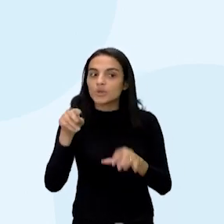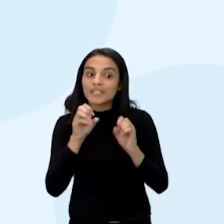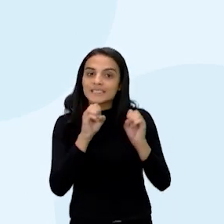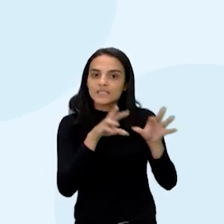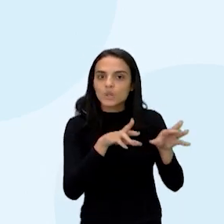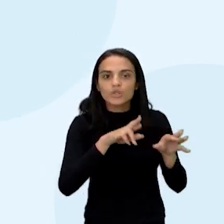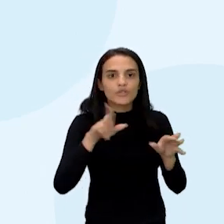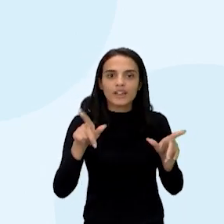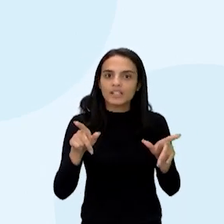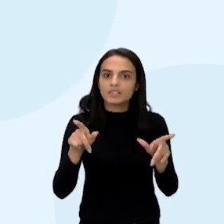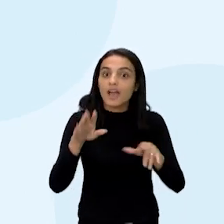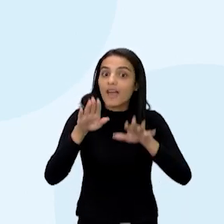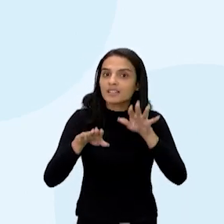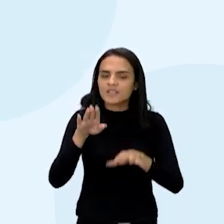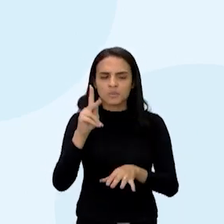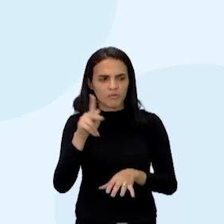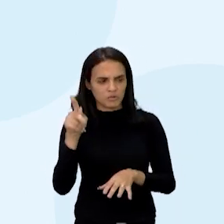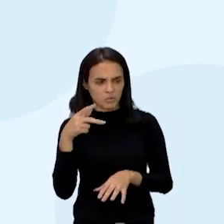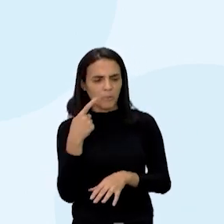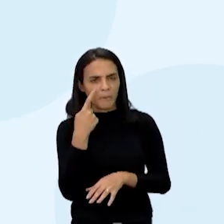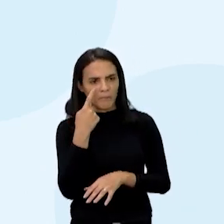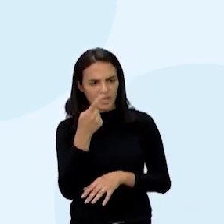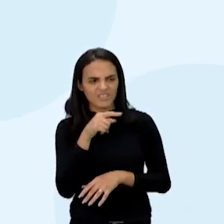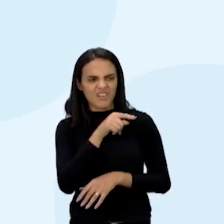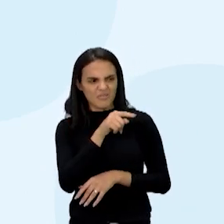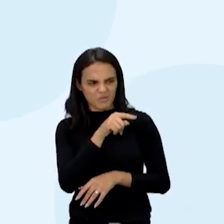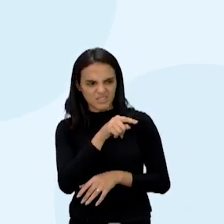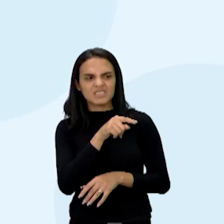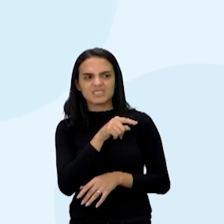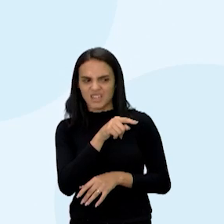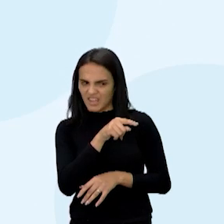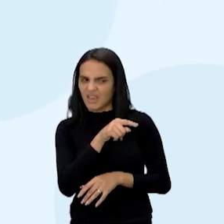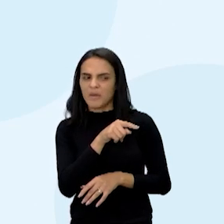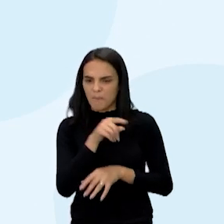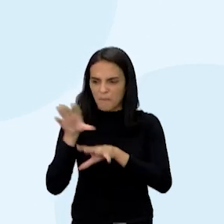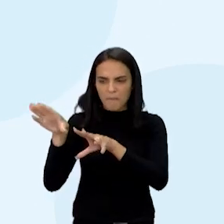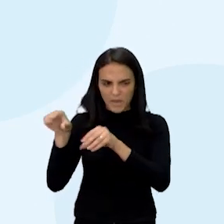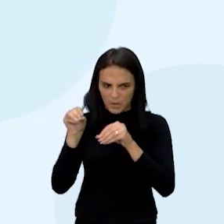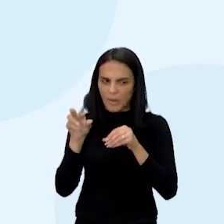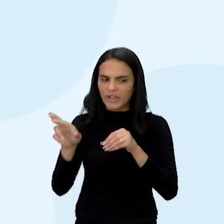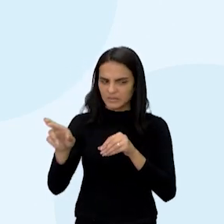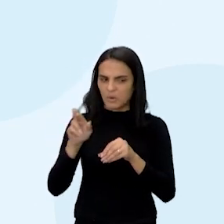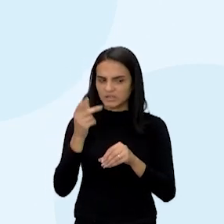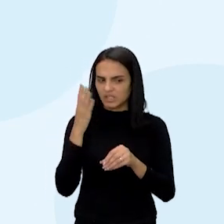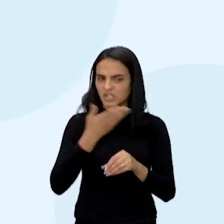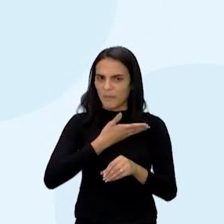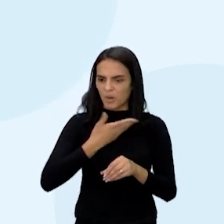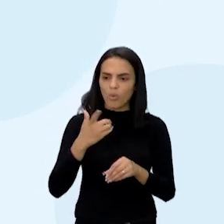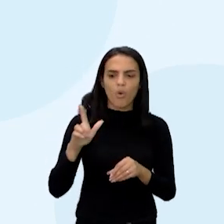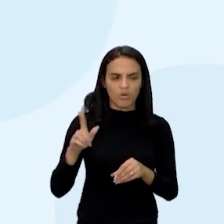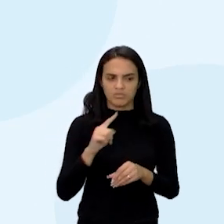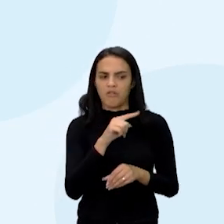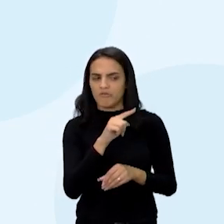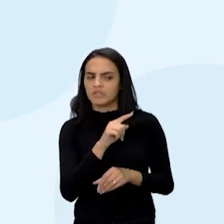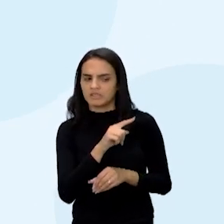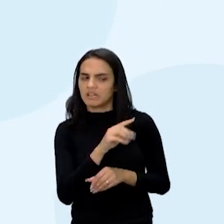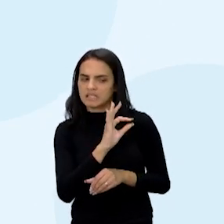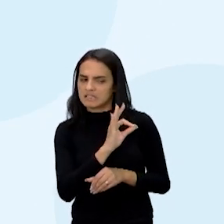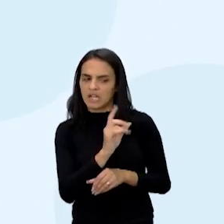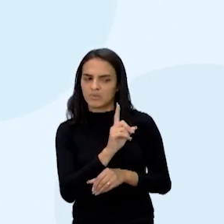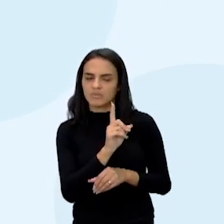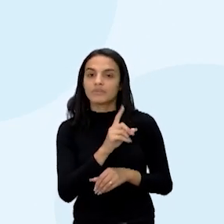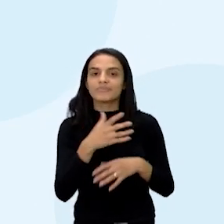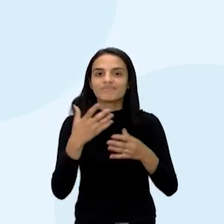pense, será que eu colei? Será que eu copiei a resposta do meu amigo? Porque eu fiz de um jeito diferente. E muitas